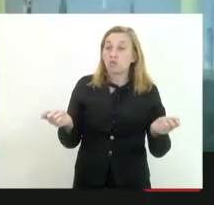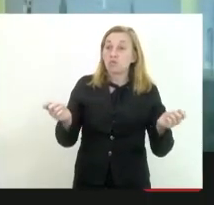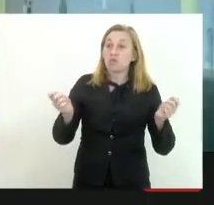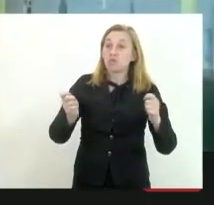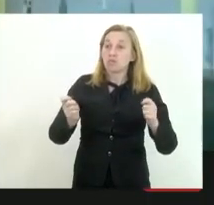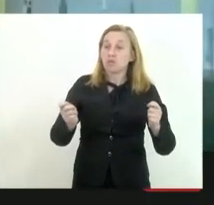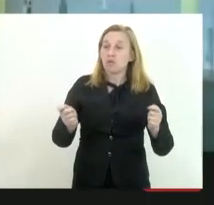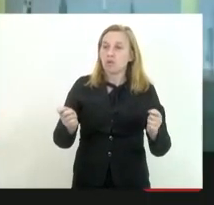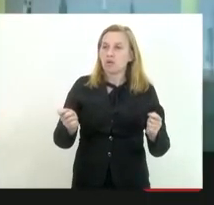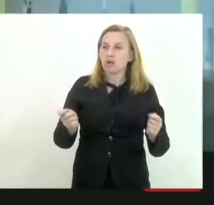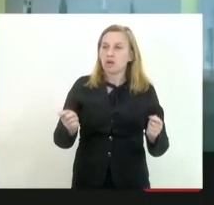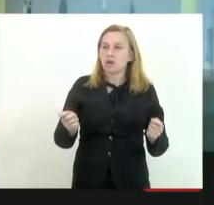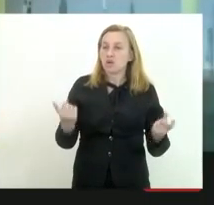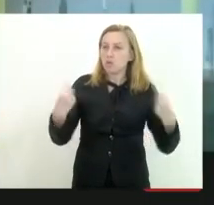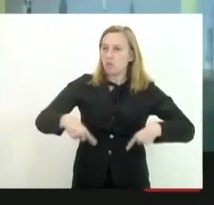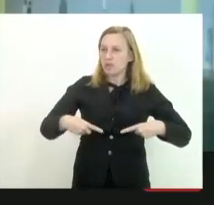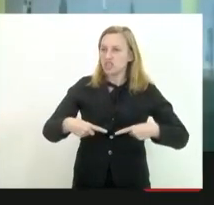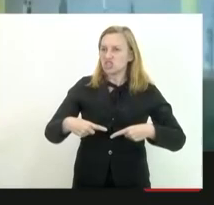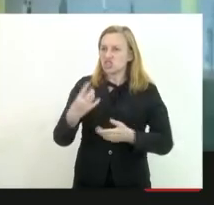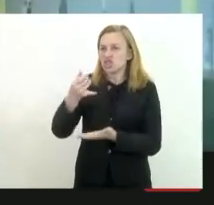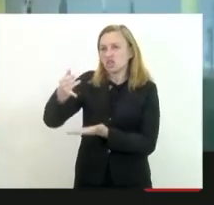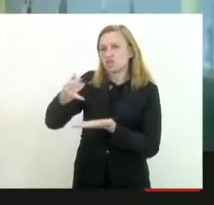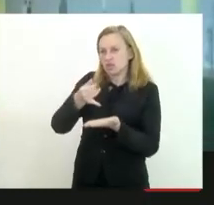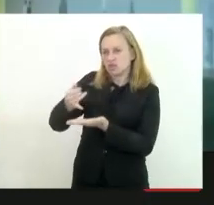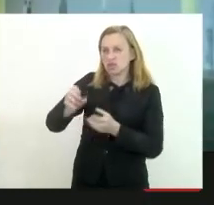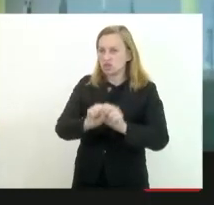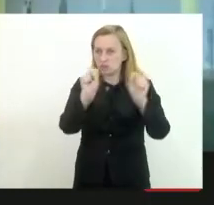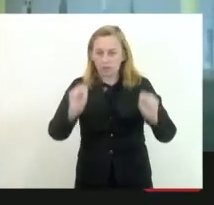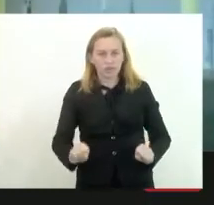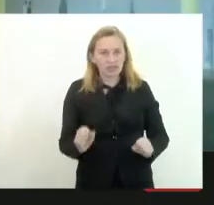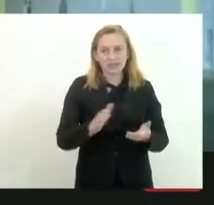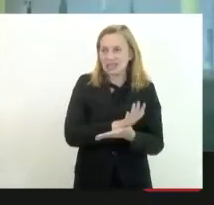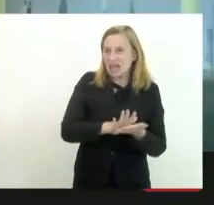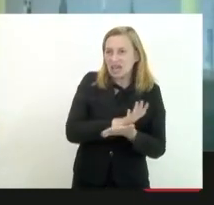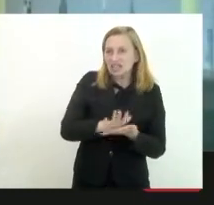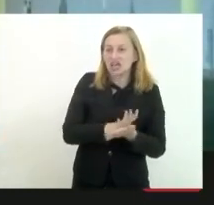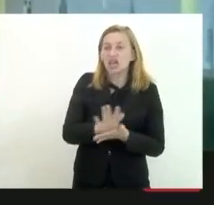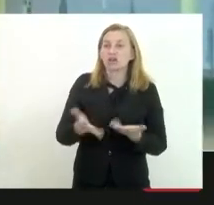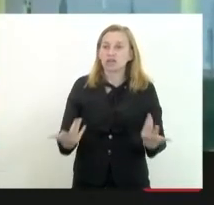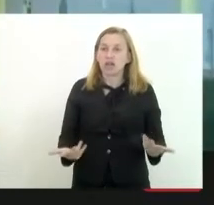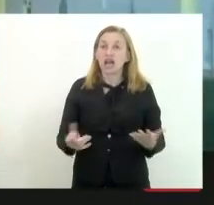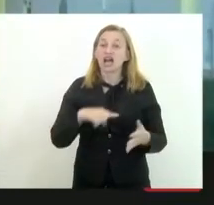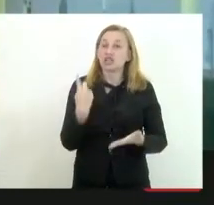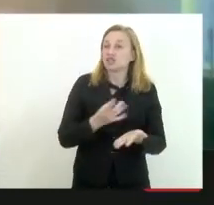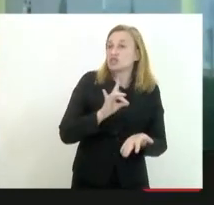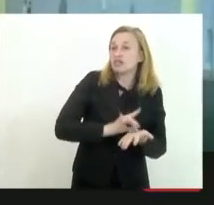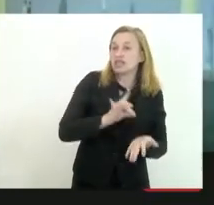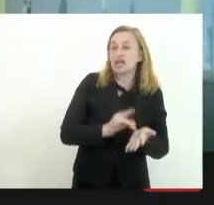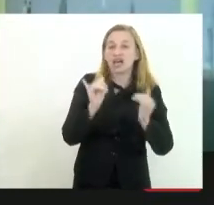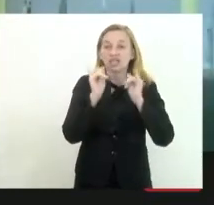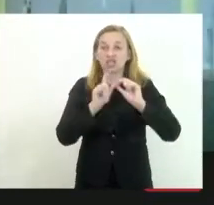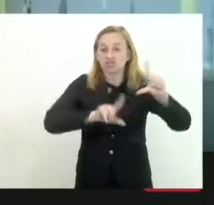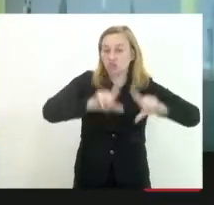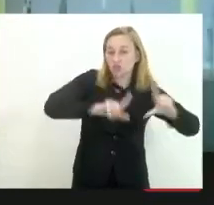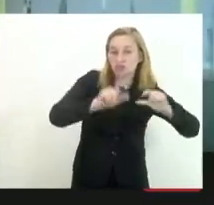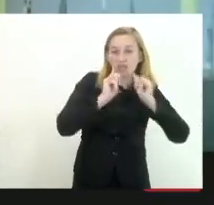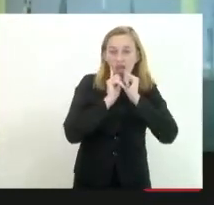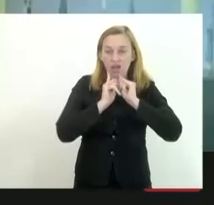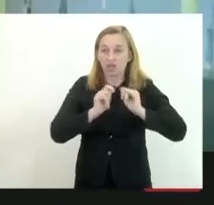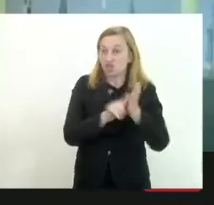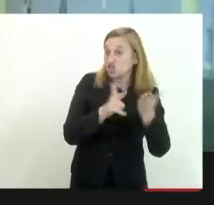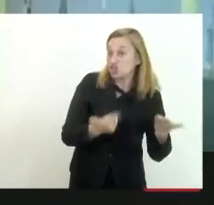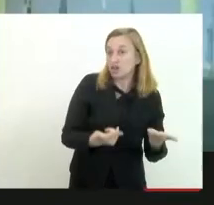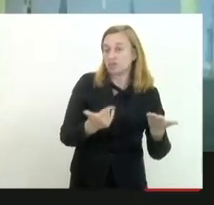Nós não queremos impor a nossa filosofia, a nossa verdade a ninguém, através de jornal, de revista ou